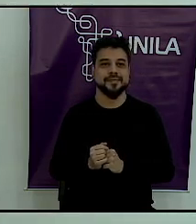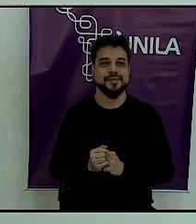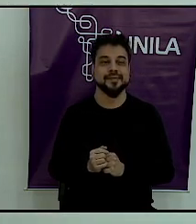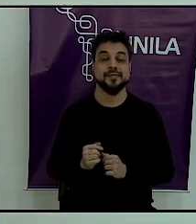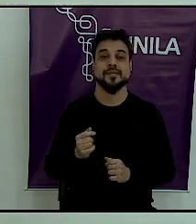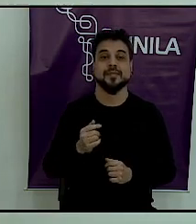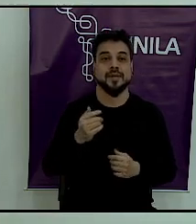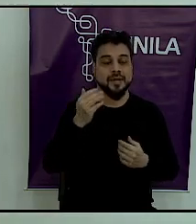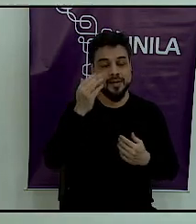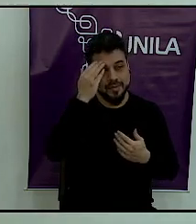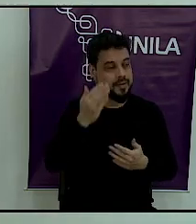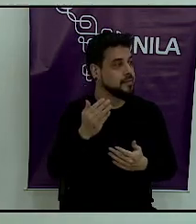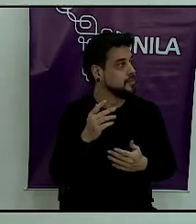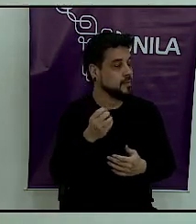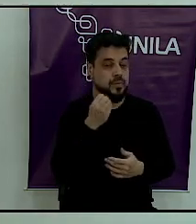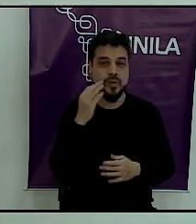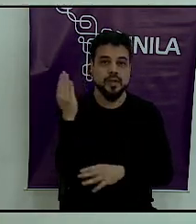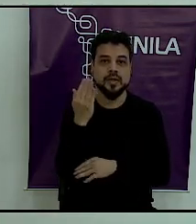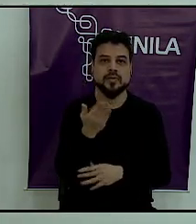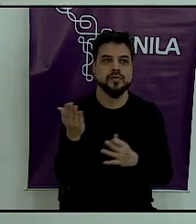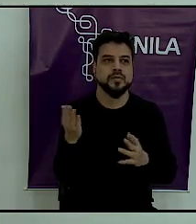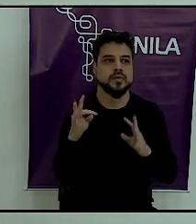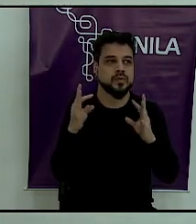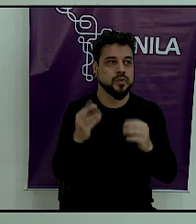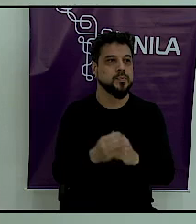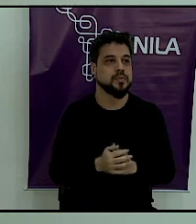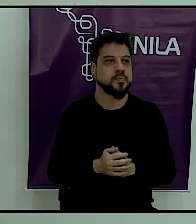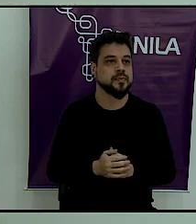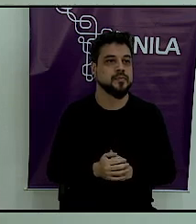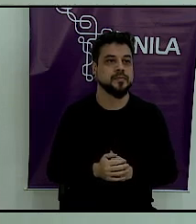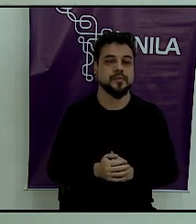Obrigado, professor. Boa tarde a todos e a todas.